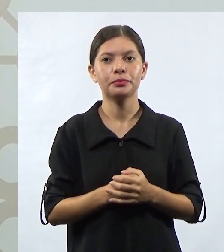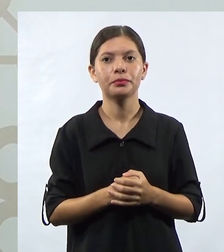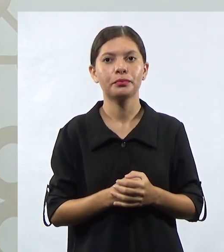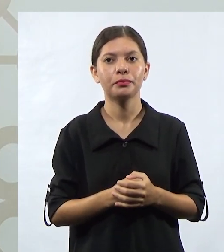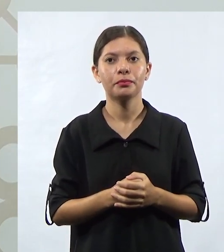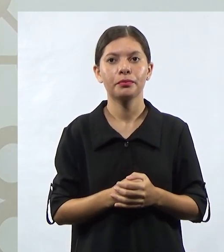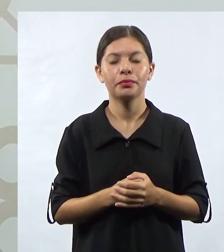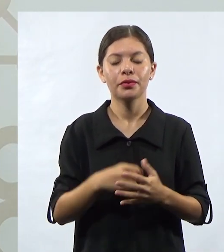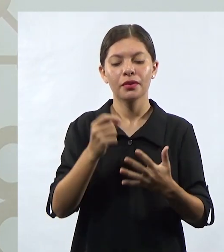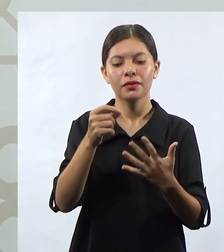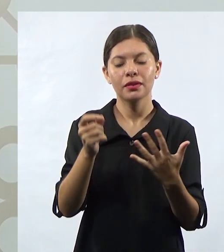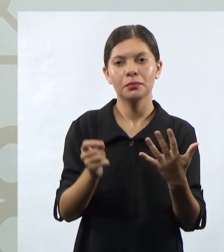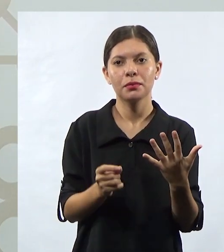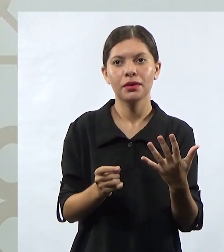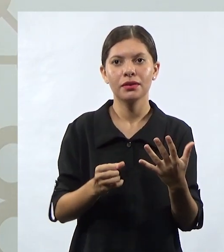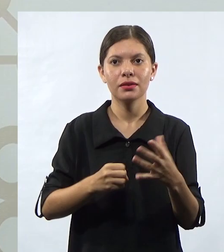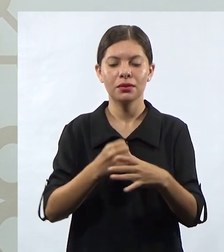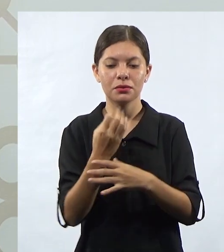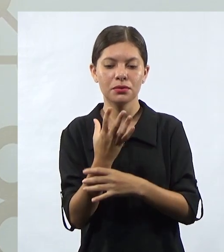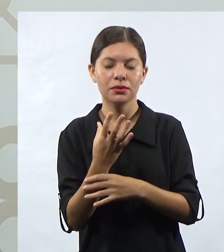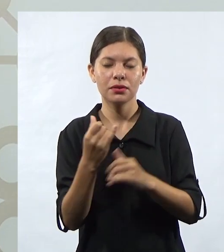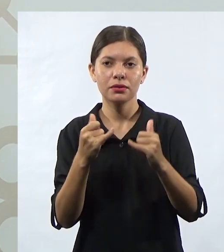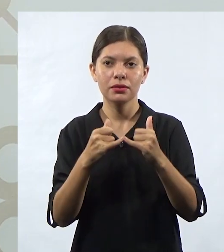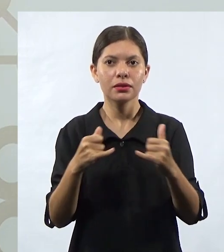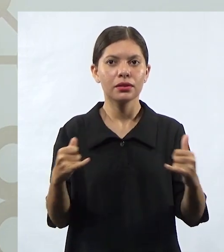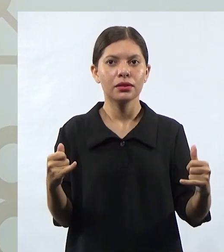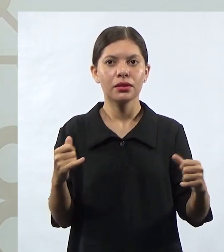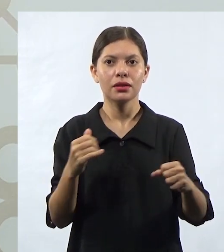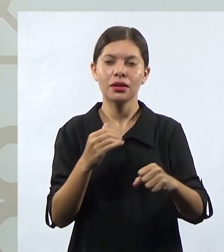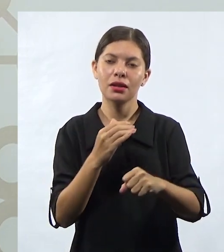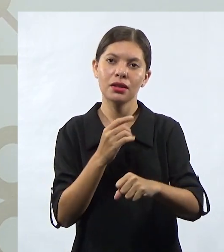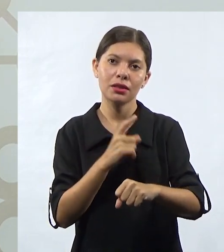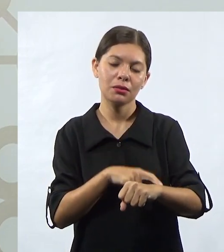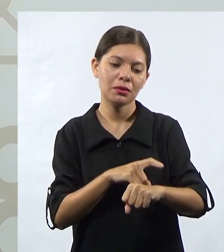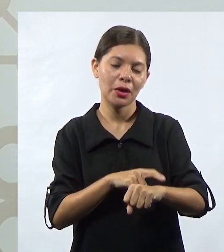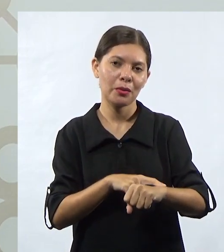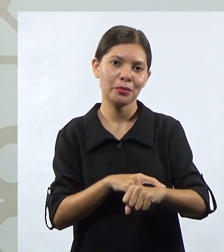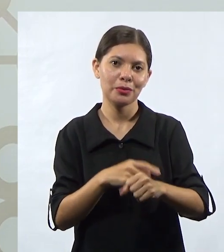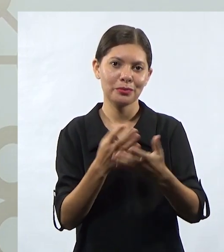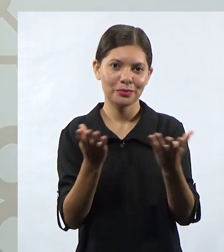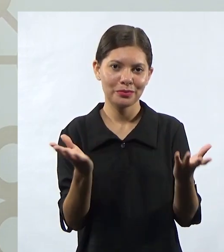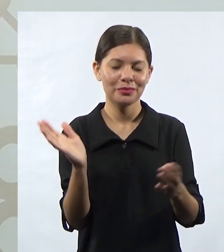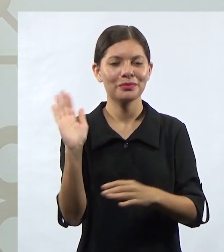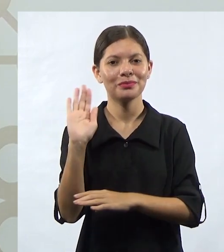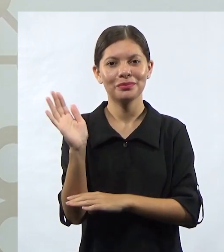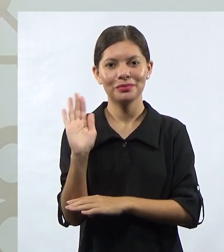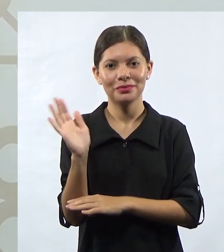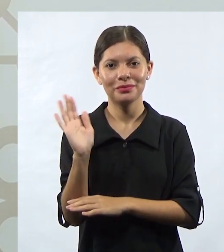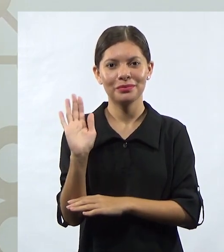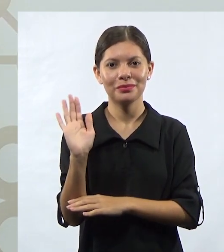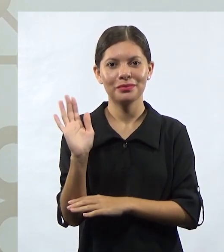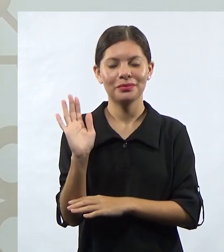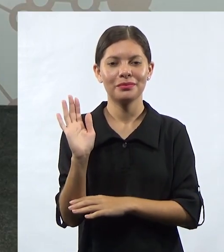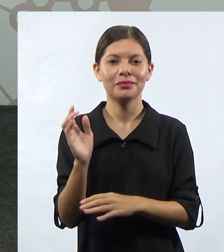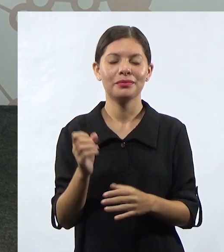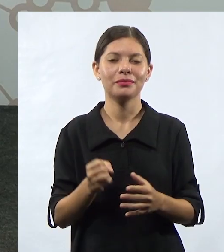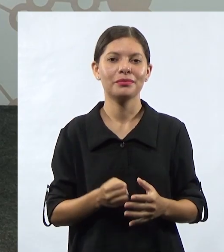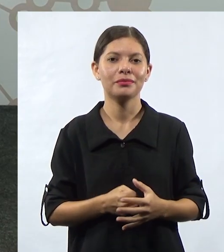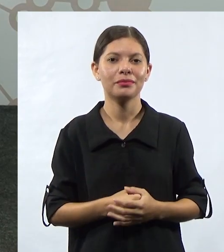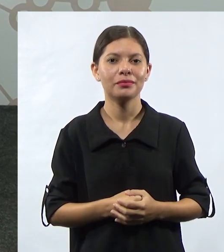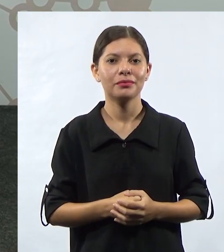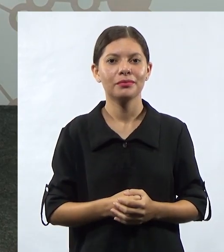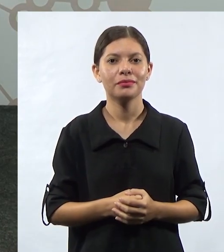da construção de uma linha do tempo. E aí agora você tem asas e você pode voar. Até a próxima, bonanças!